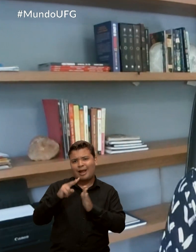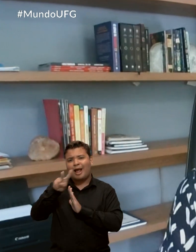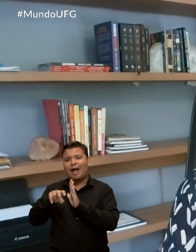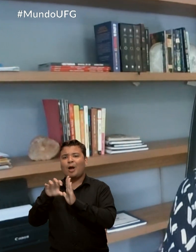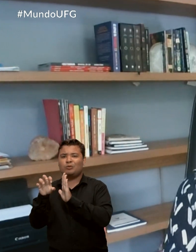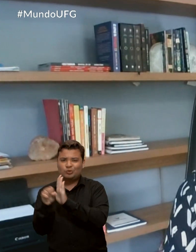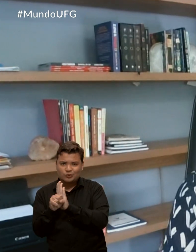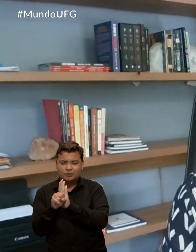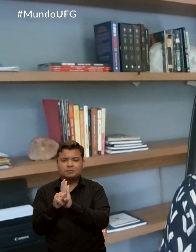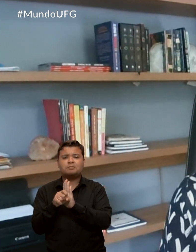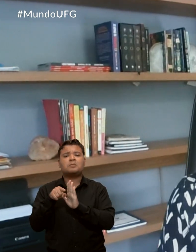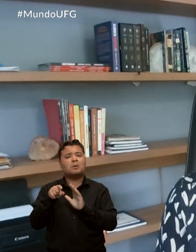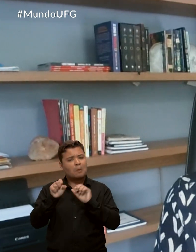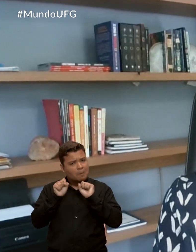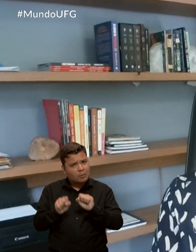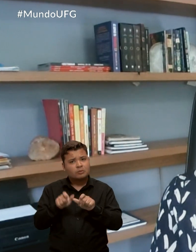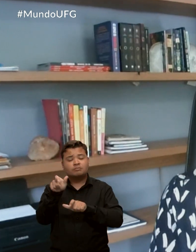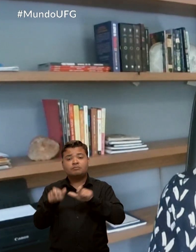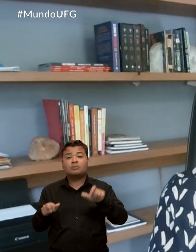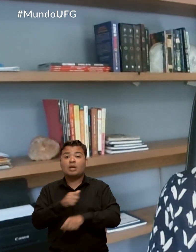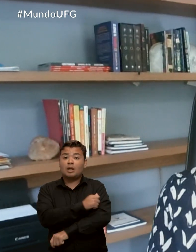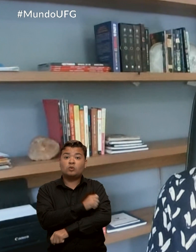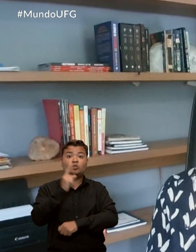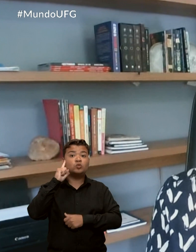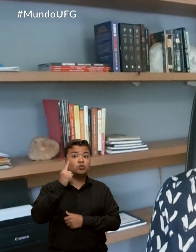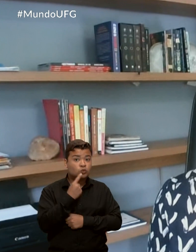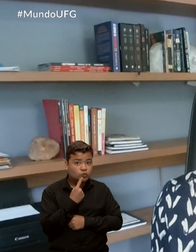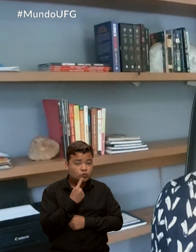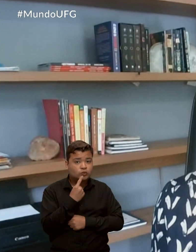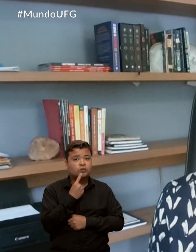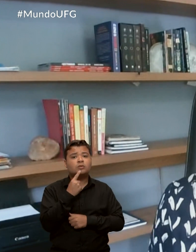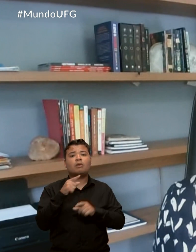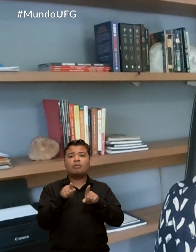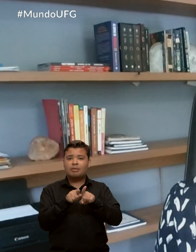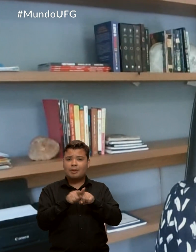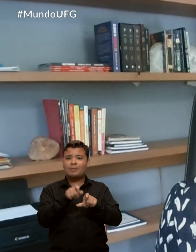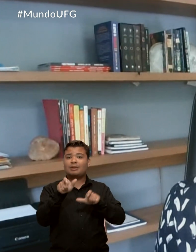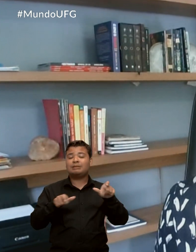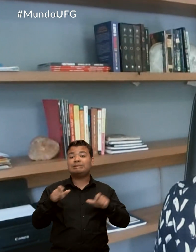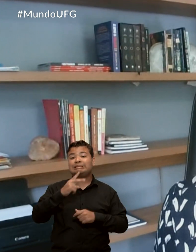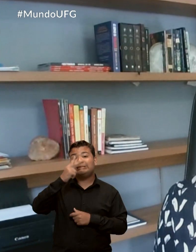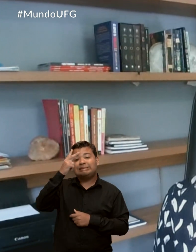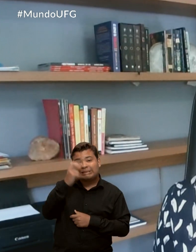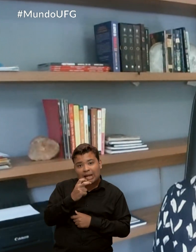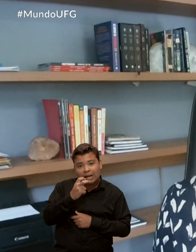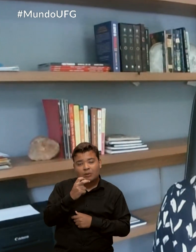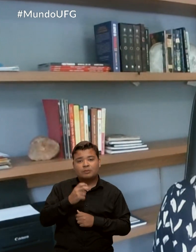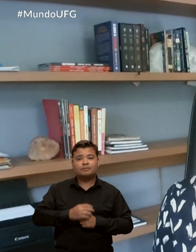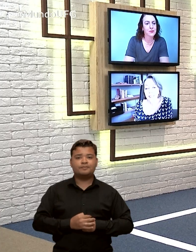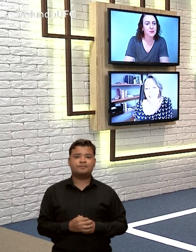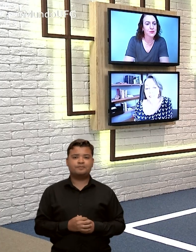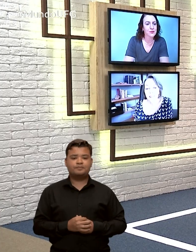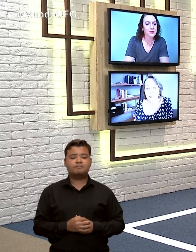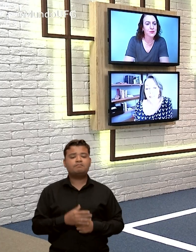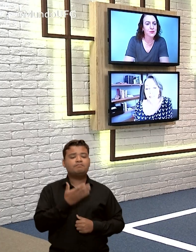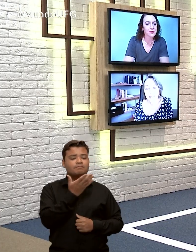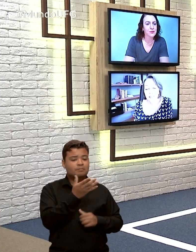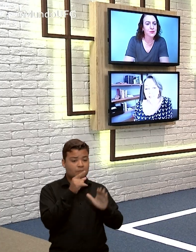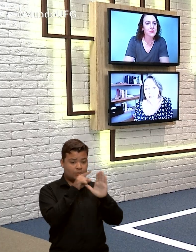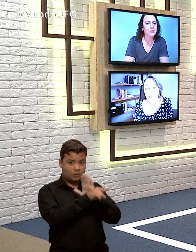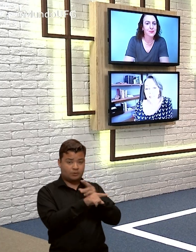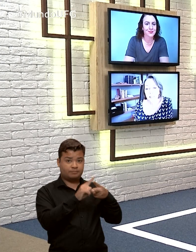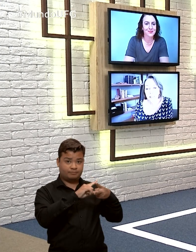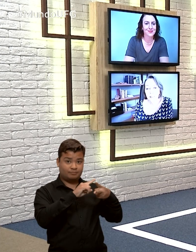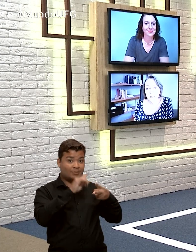que serviriam tanto para os nossos alunos surdos como para cegos também. Uhum. E, Thaís, como que